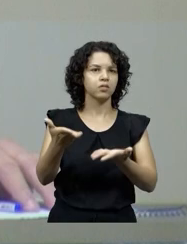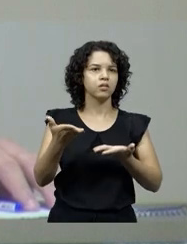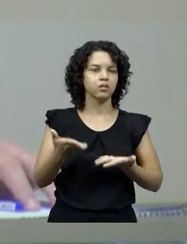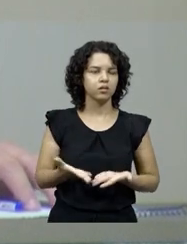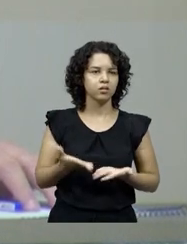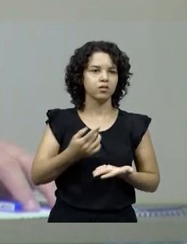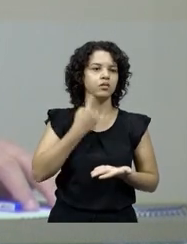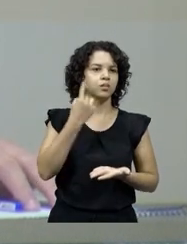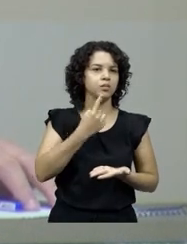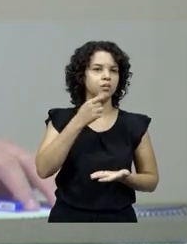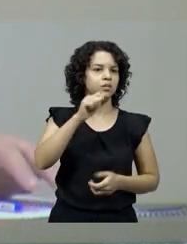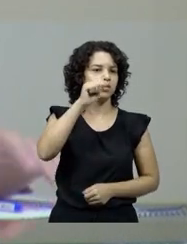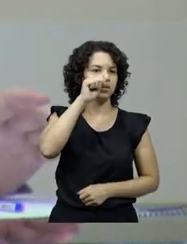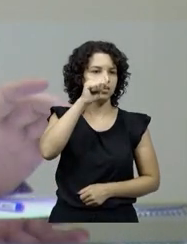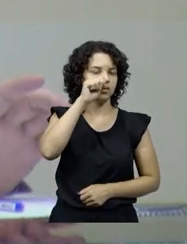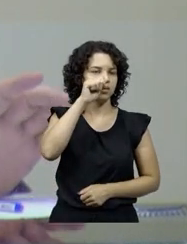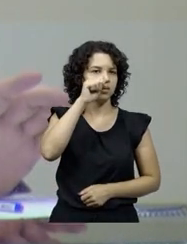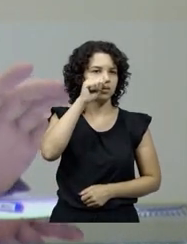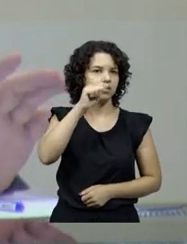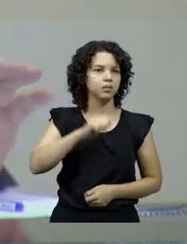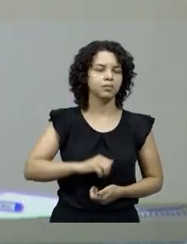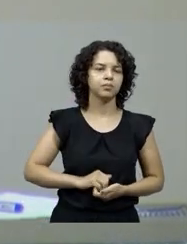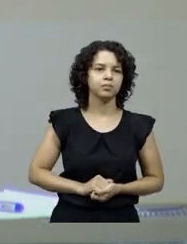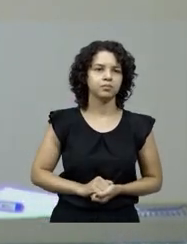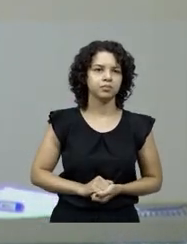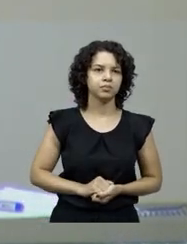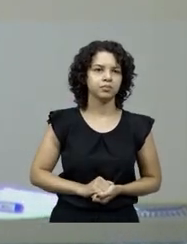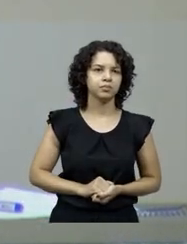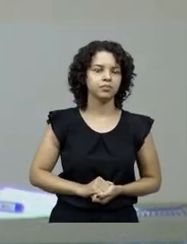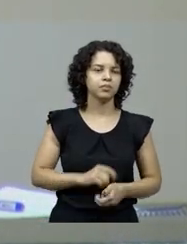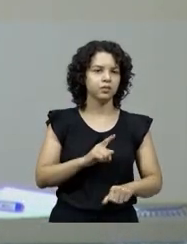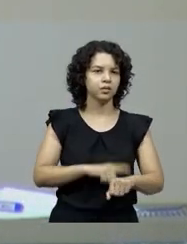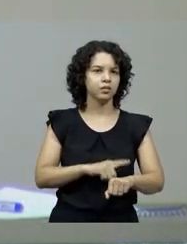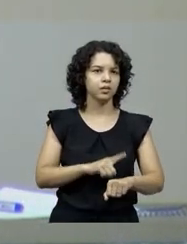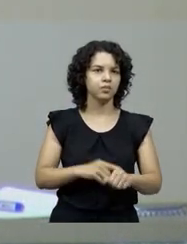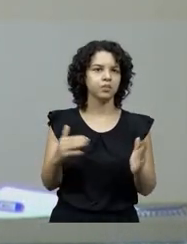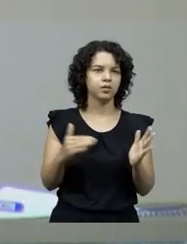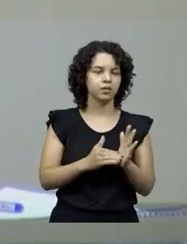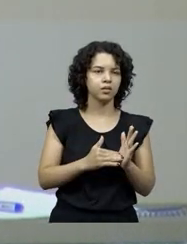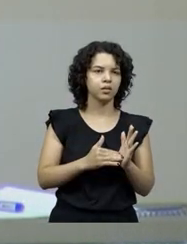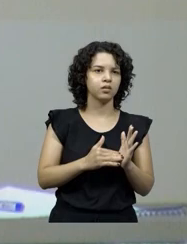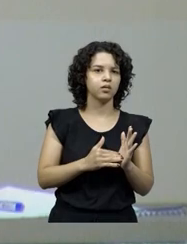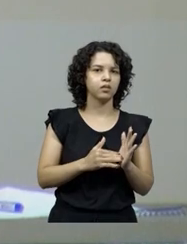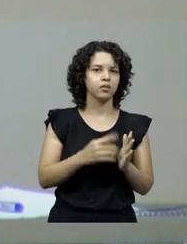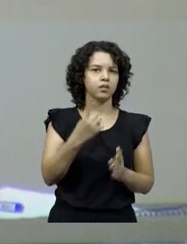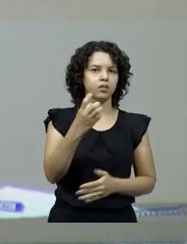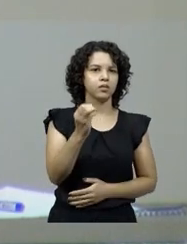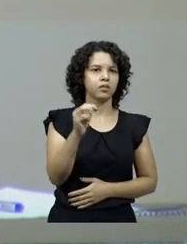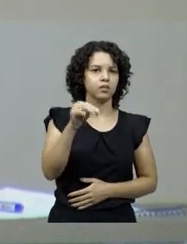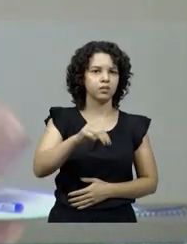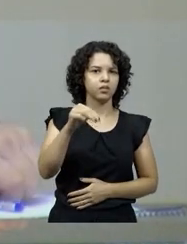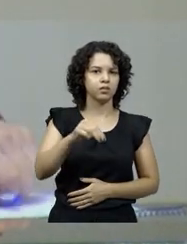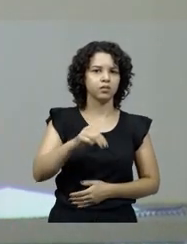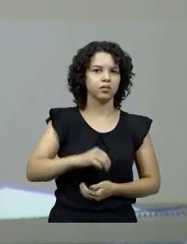deputada Ana Campagnolo. Vossa Excelência tem o tempo de até 10 minutos.